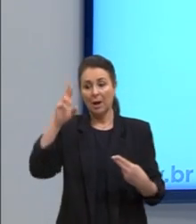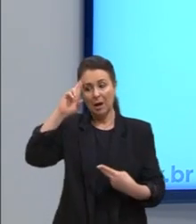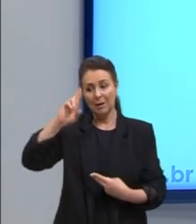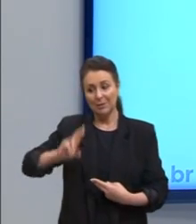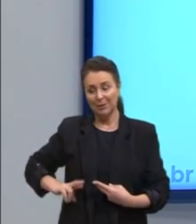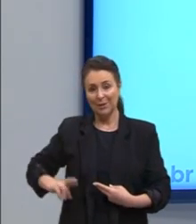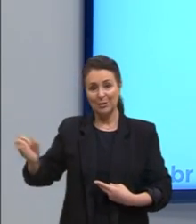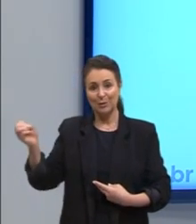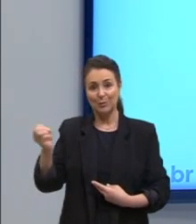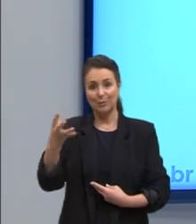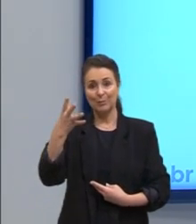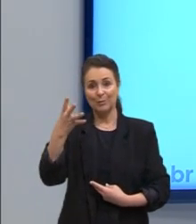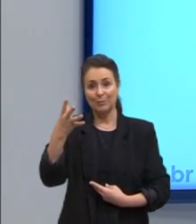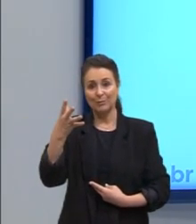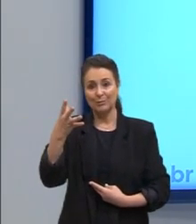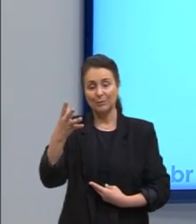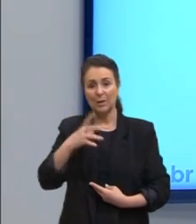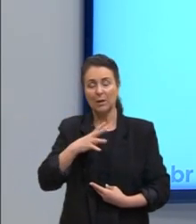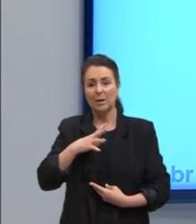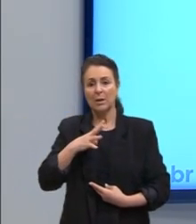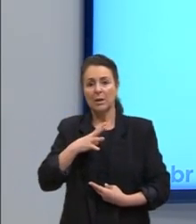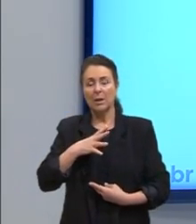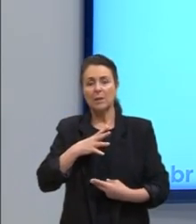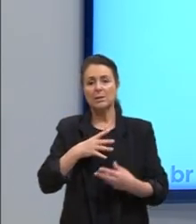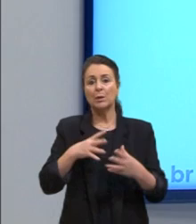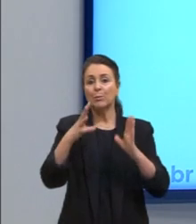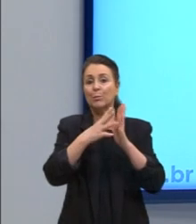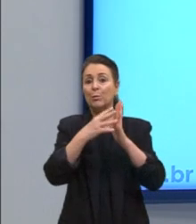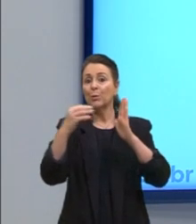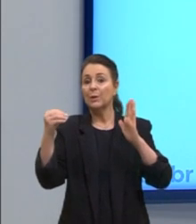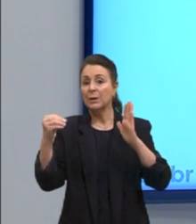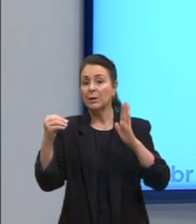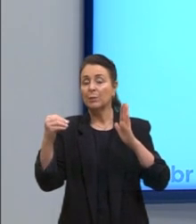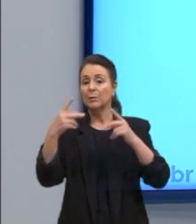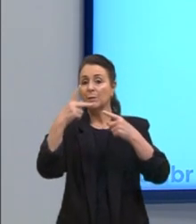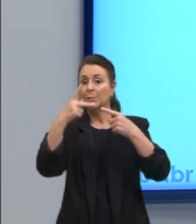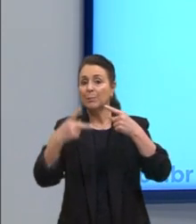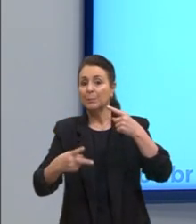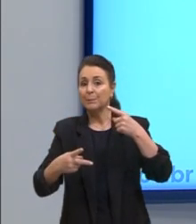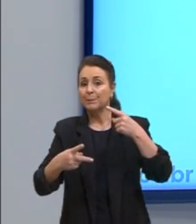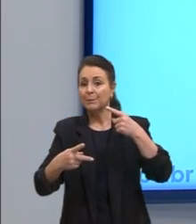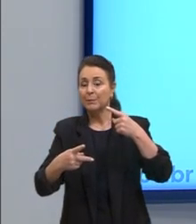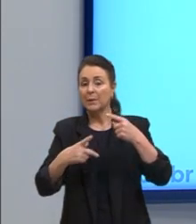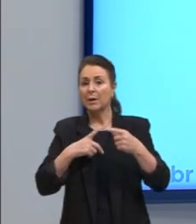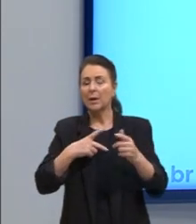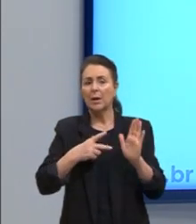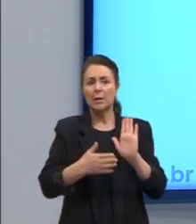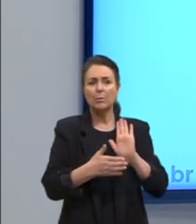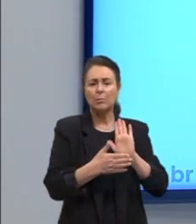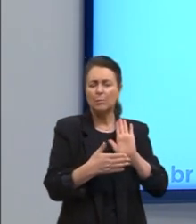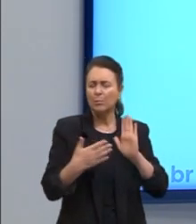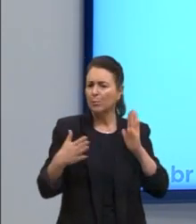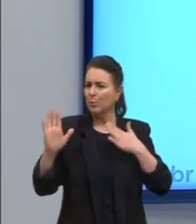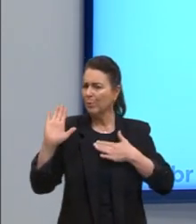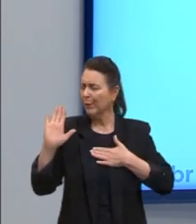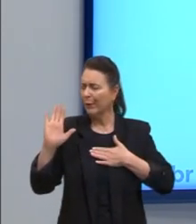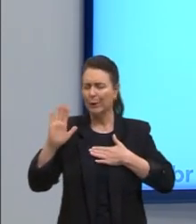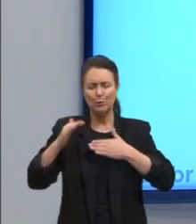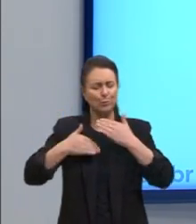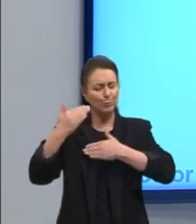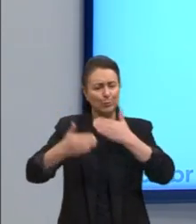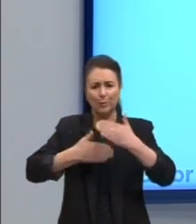moderna essa esse paradigma através da razão ele então ele promete o progresso sucesso a